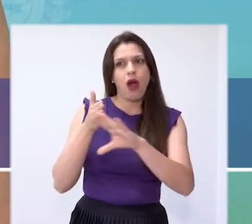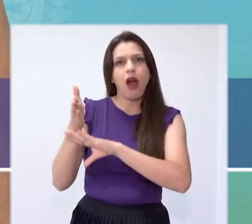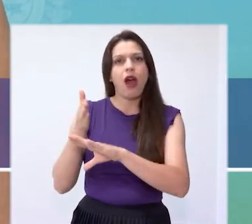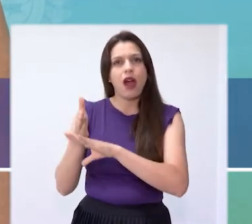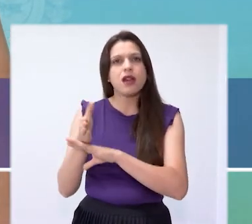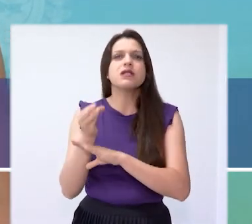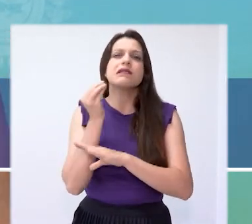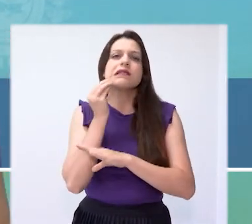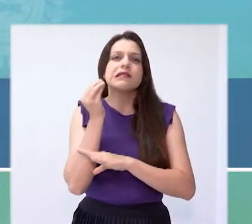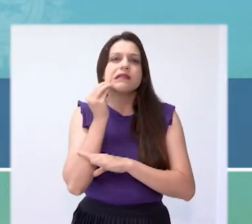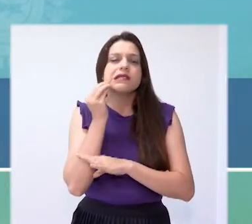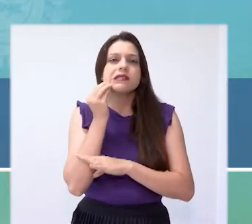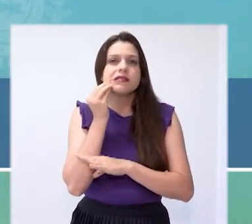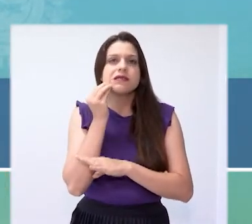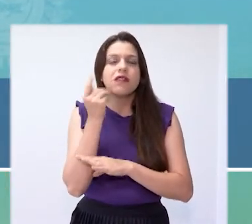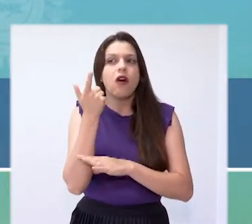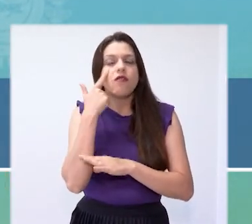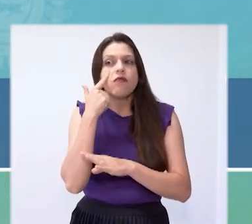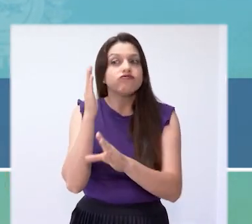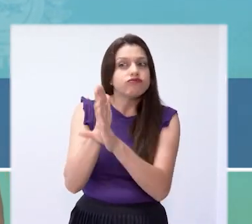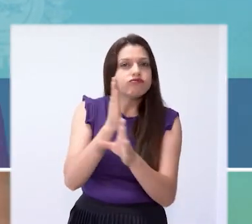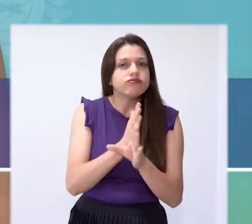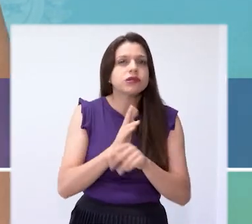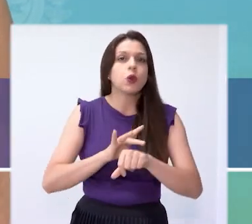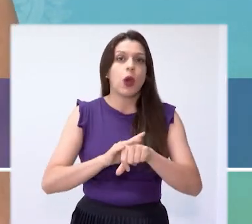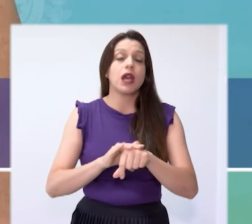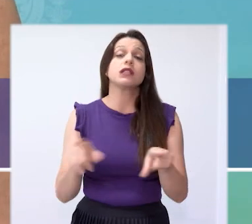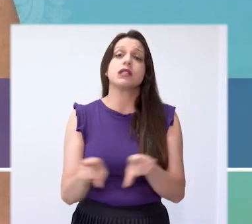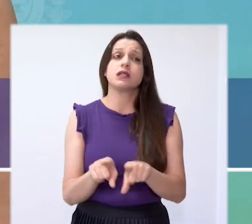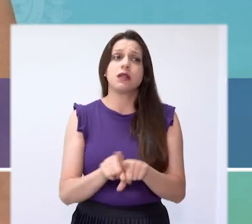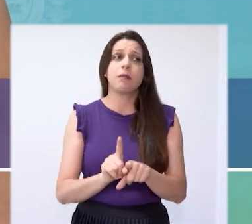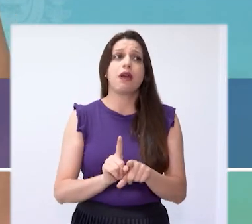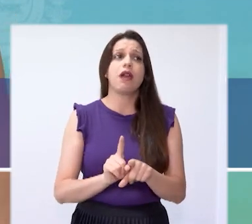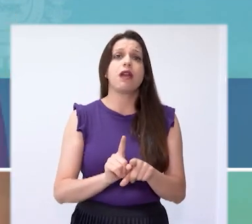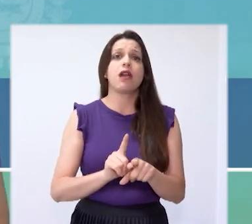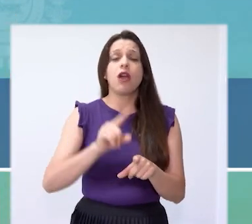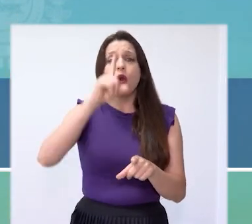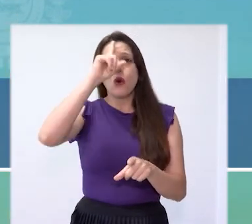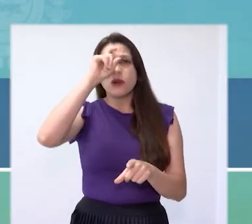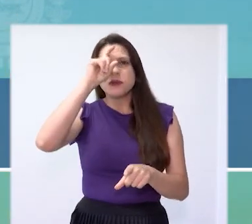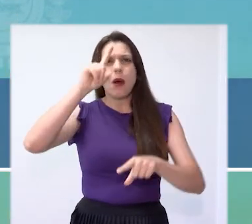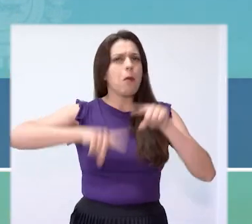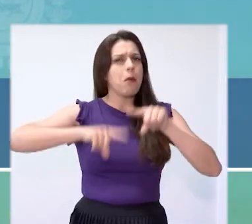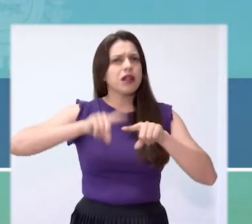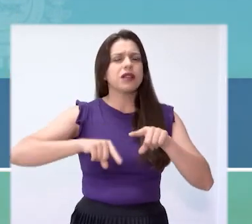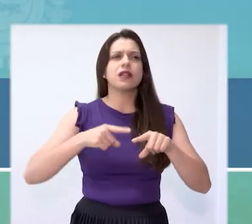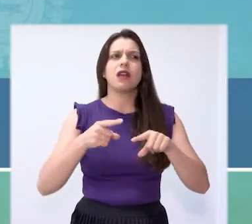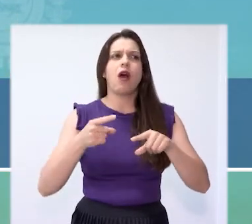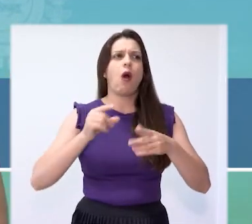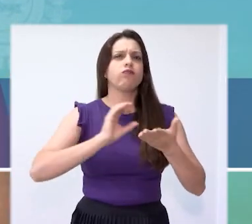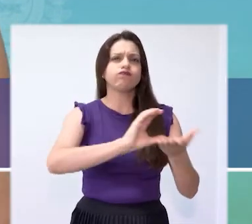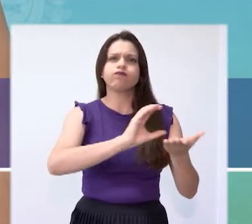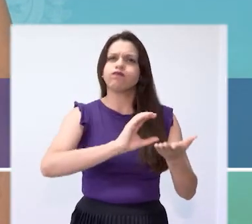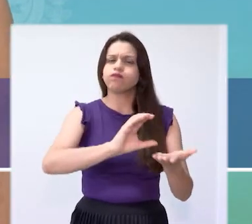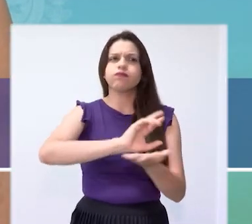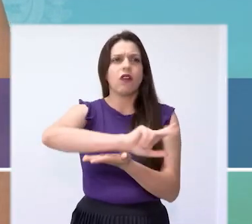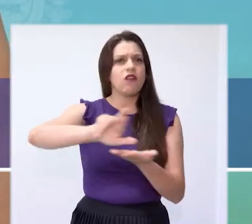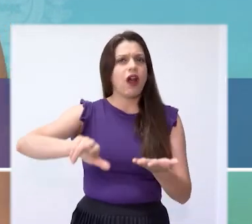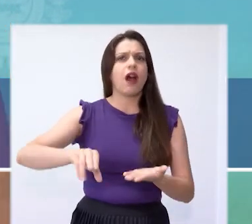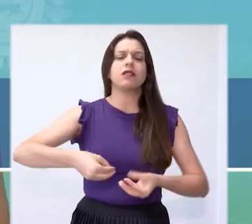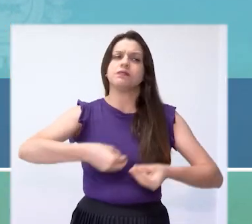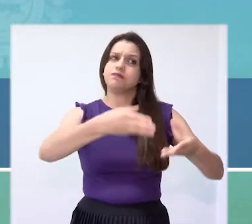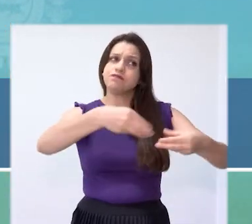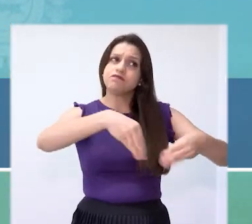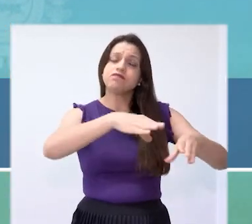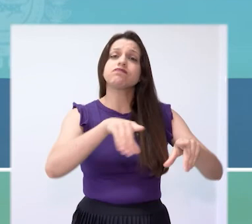para as drive-thrus, para os municípios, para as unidades hospitalares. Fortalecemos também a ação